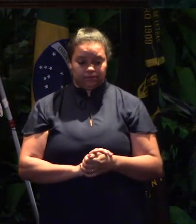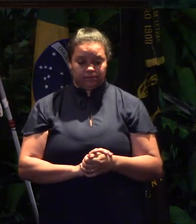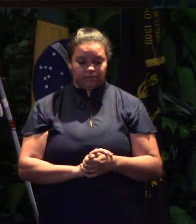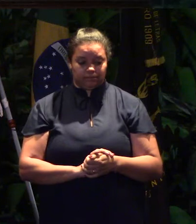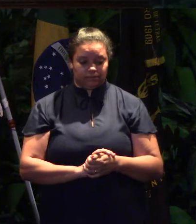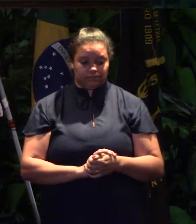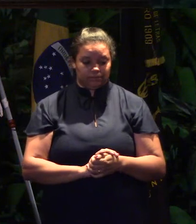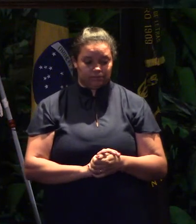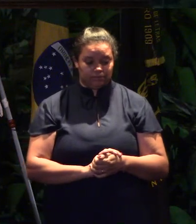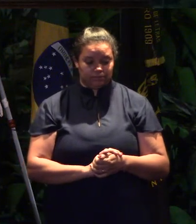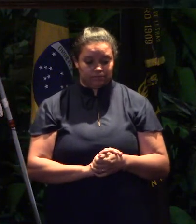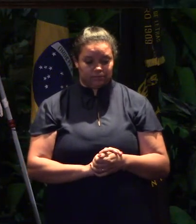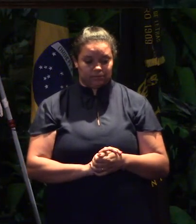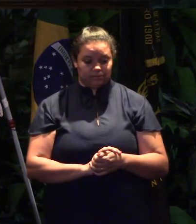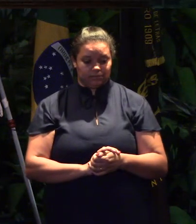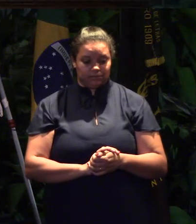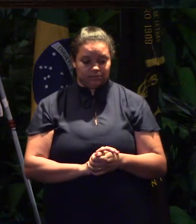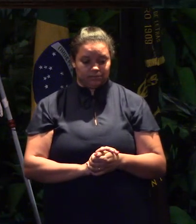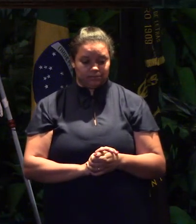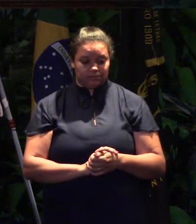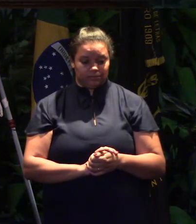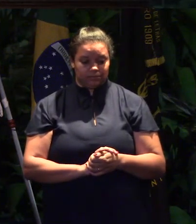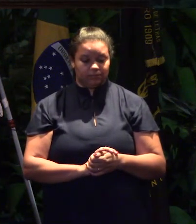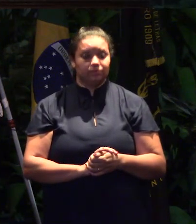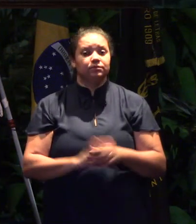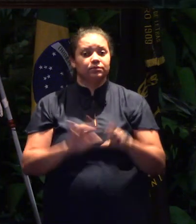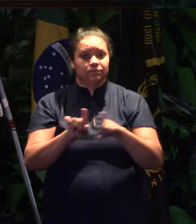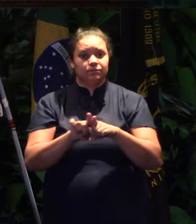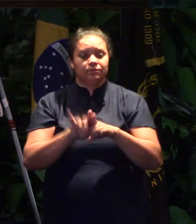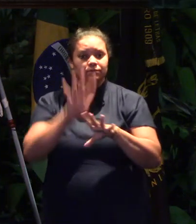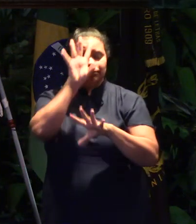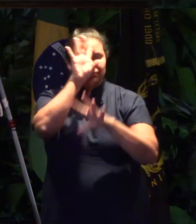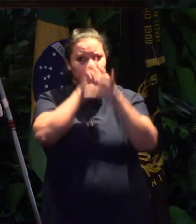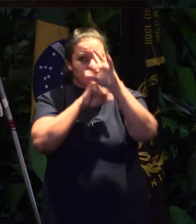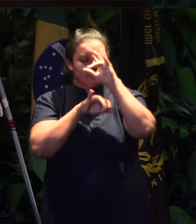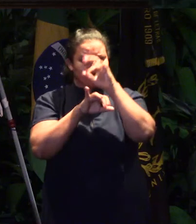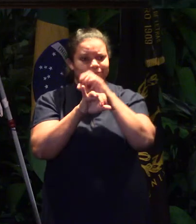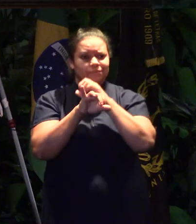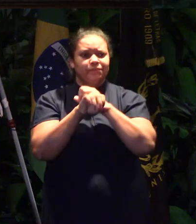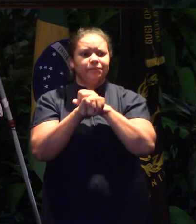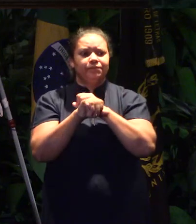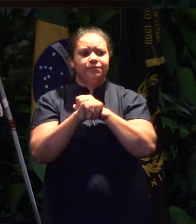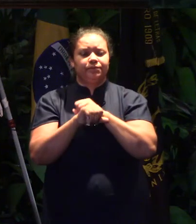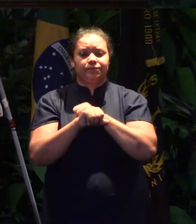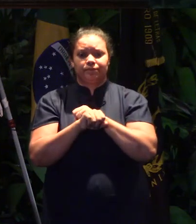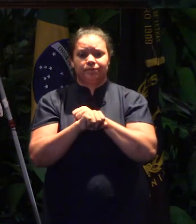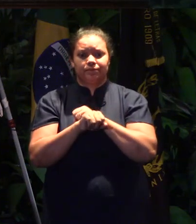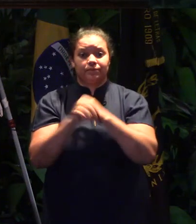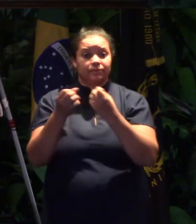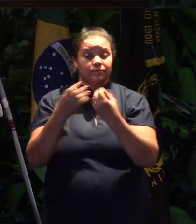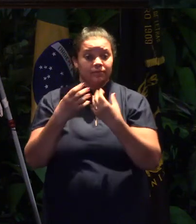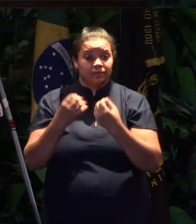interesse. É, e tem me possibilitado também uma... É, tem, além de